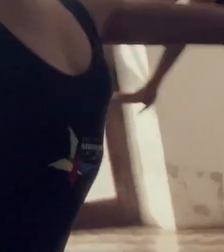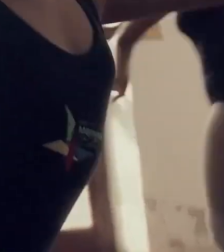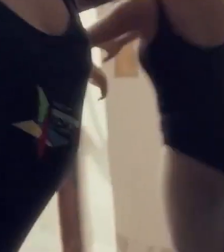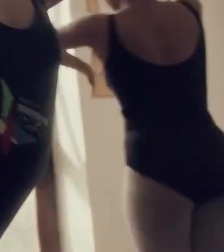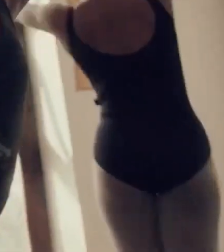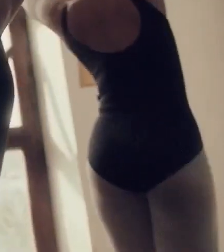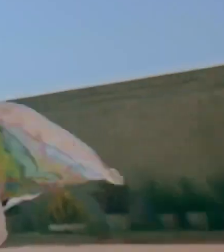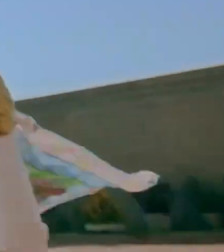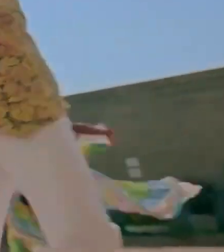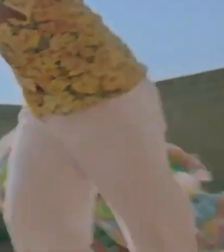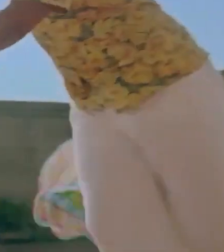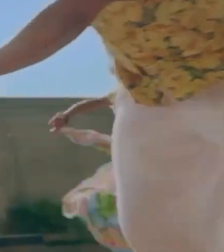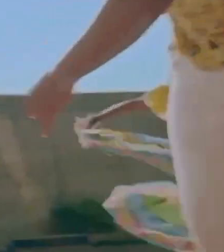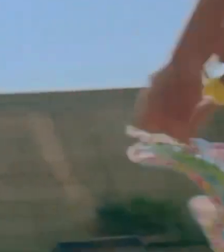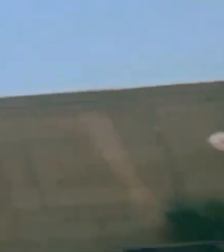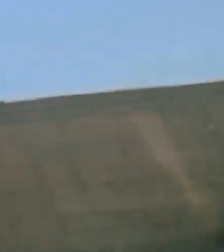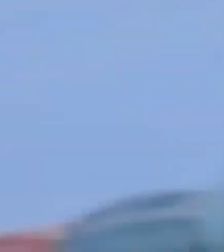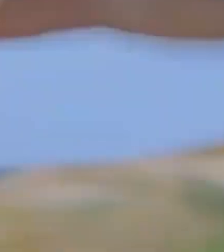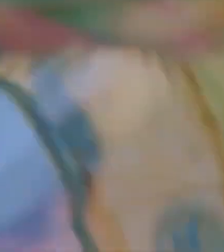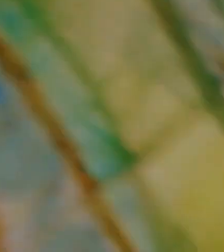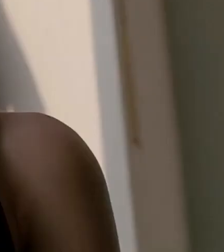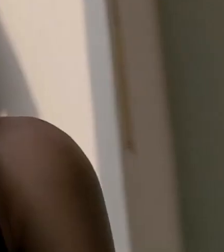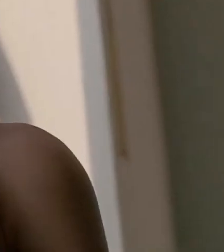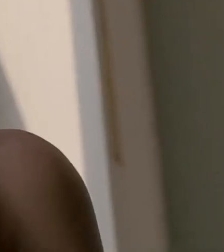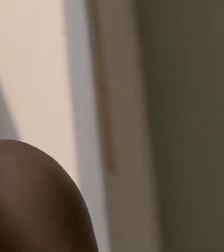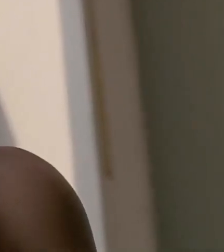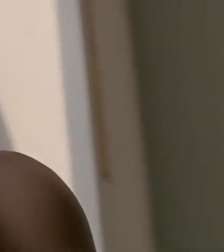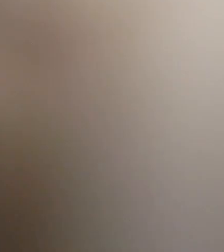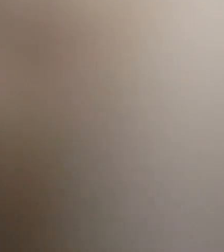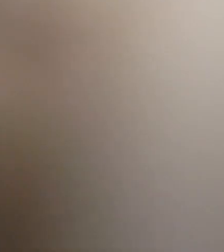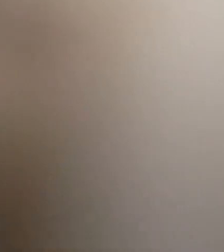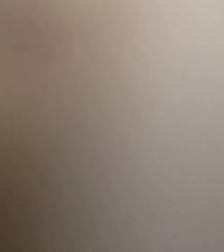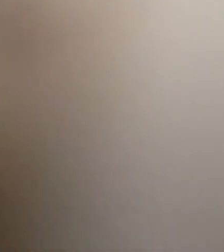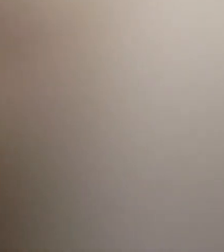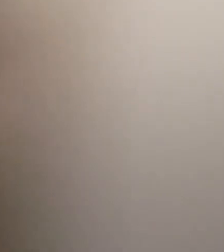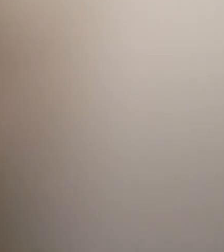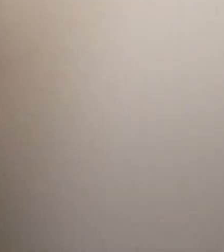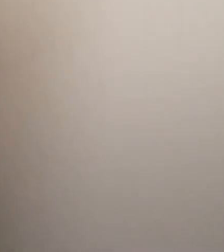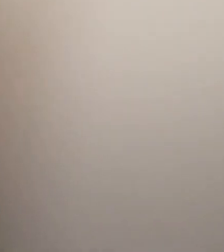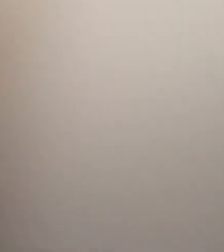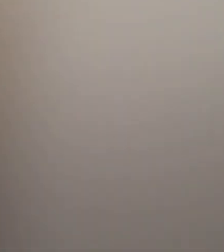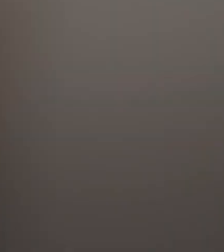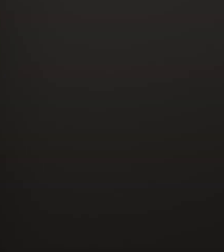está. Apoiando e valorizando nossa cultura, crescemos e evoluímos juntos.